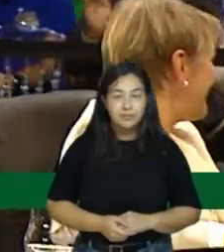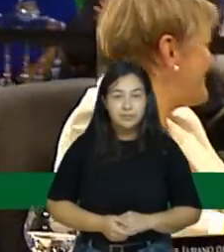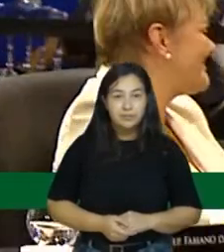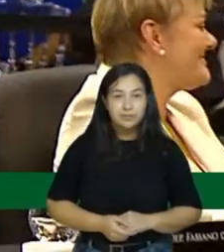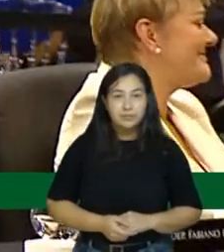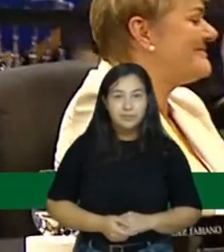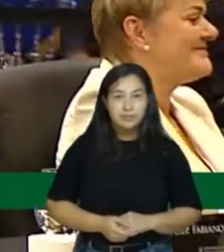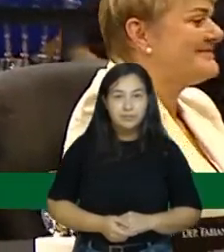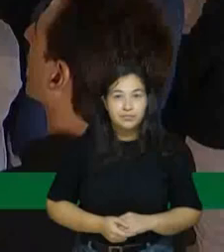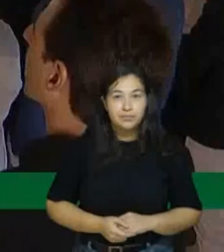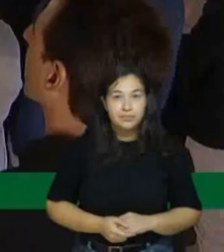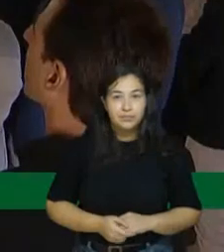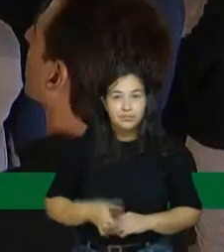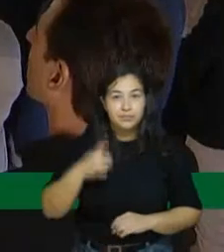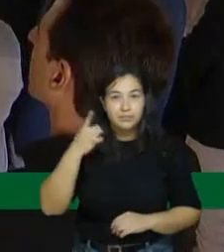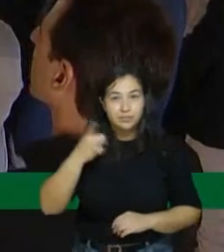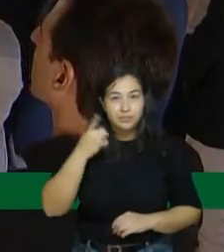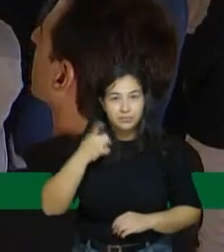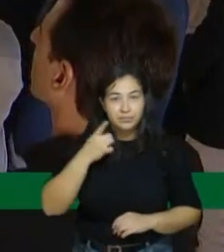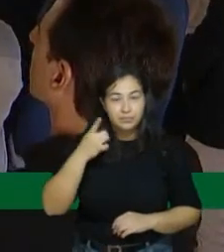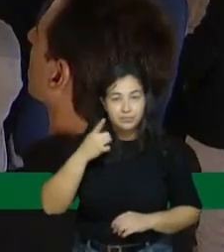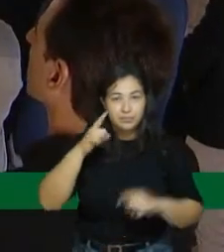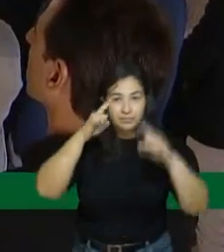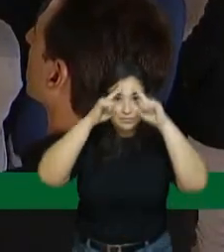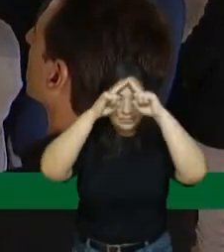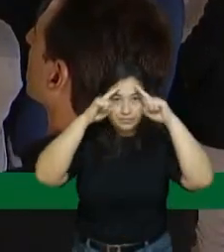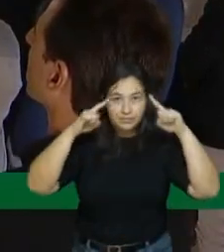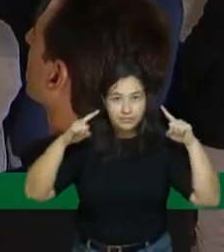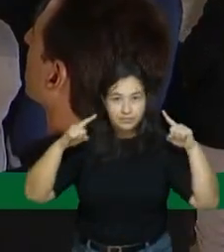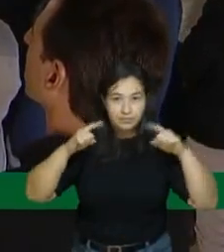Bernardes deputado neldi sareta